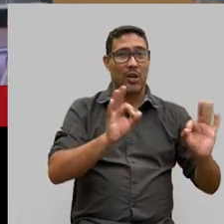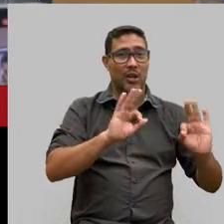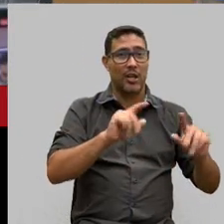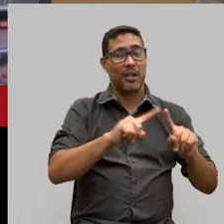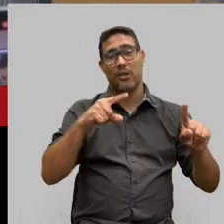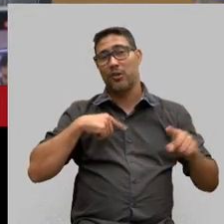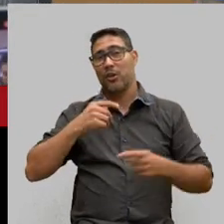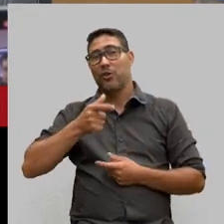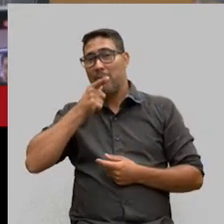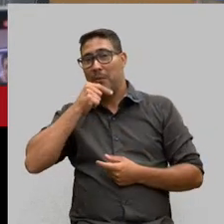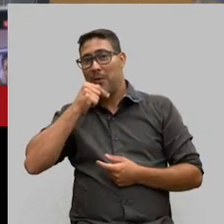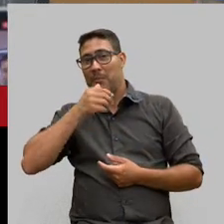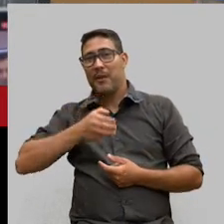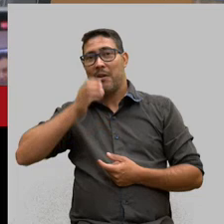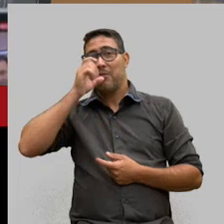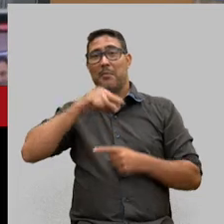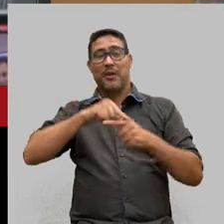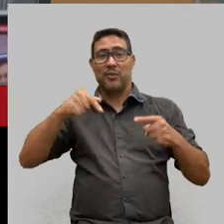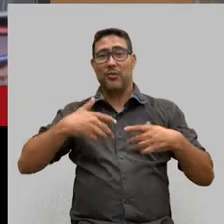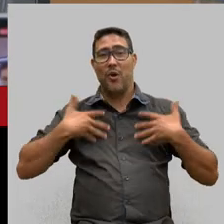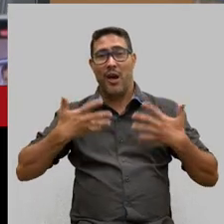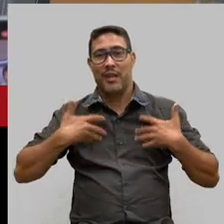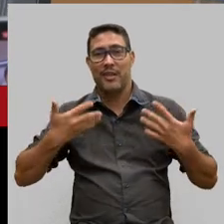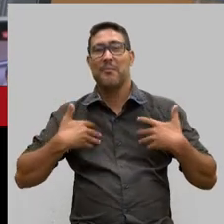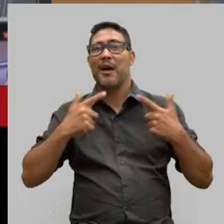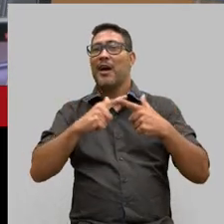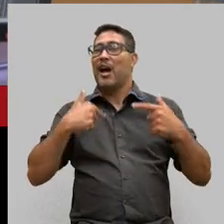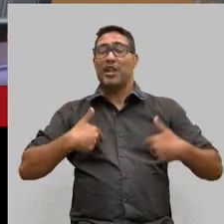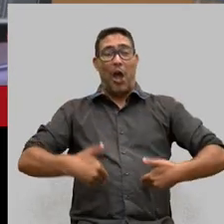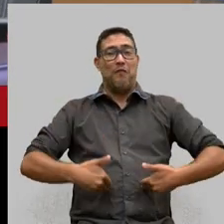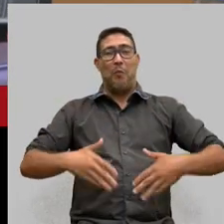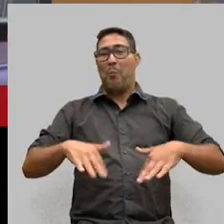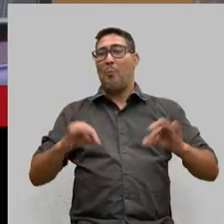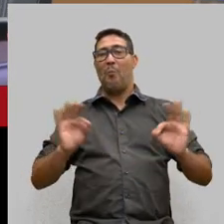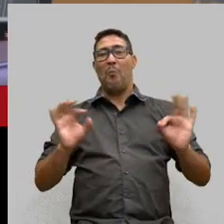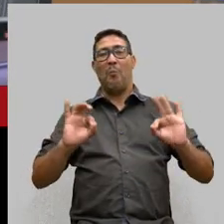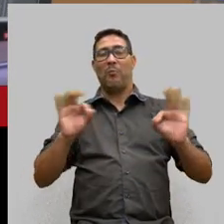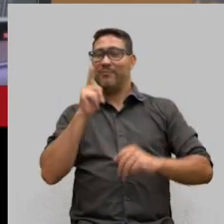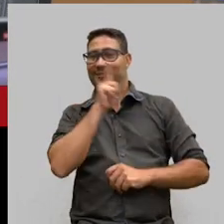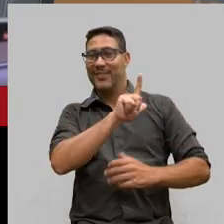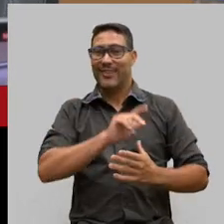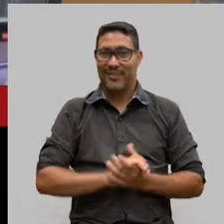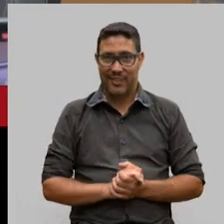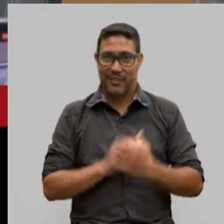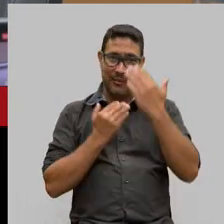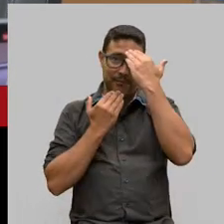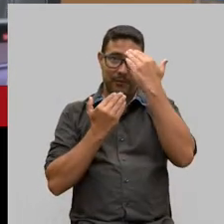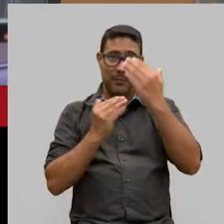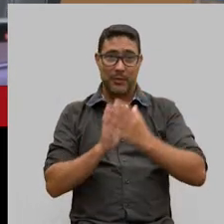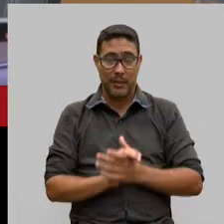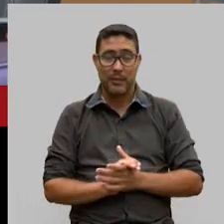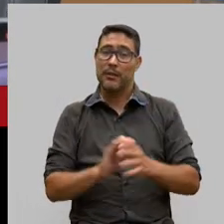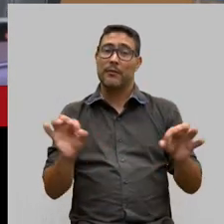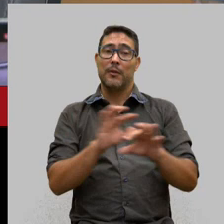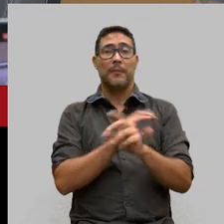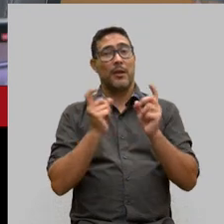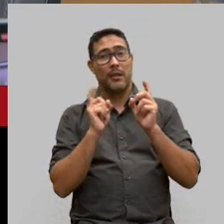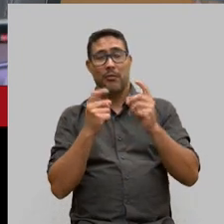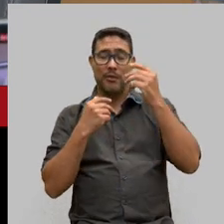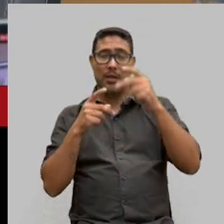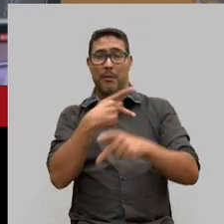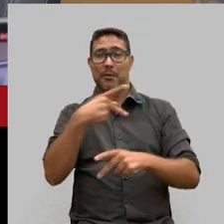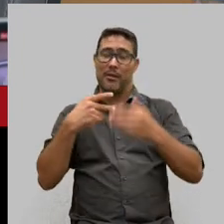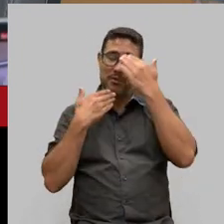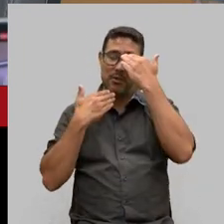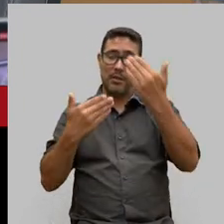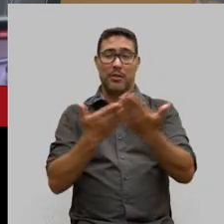água mas animado nem a fome não vence a nossa disposição da luta Obrigado cumprida a finalidade da reunião presidência agradece a presença